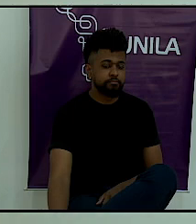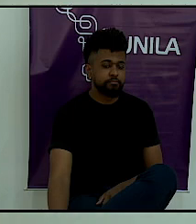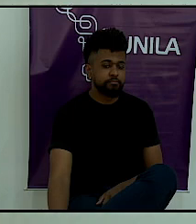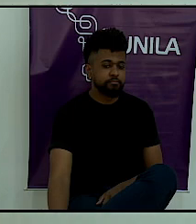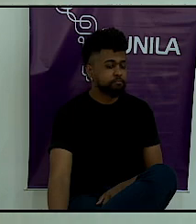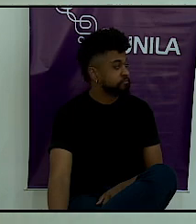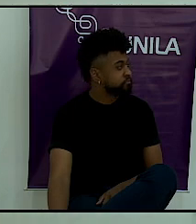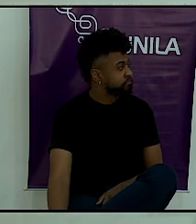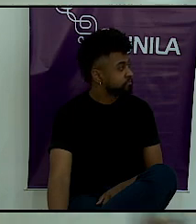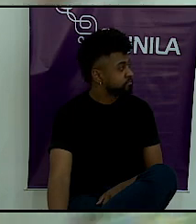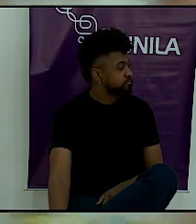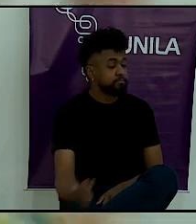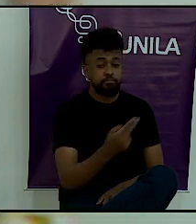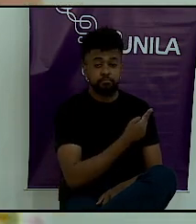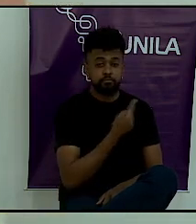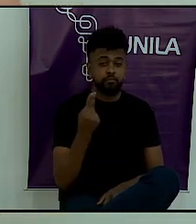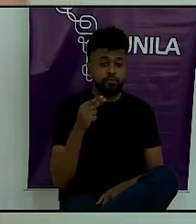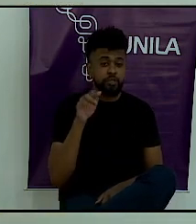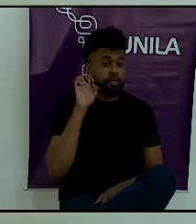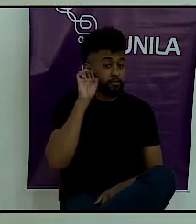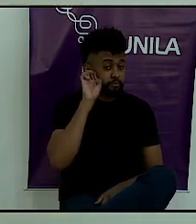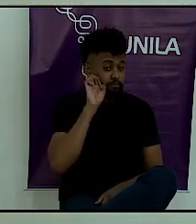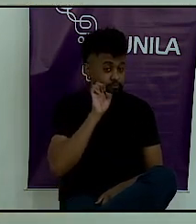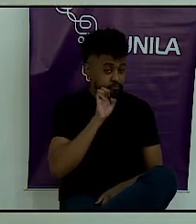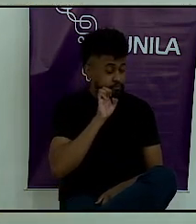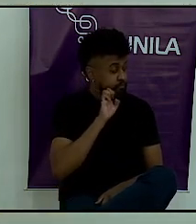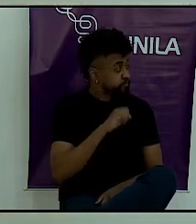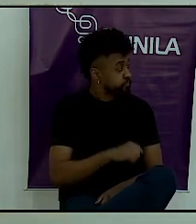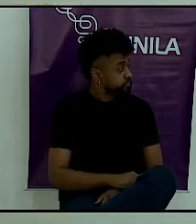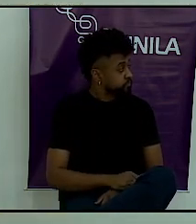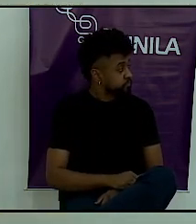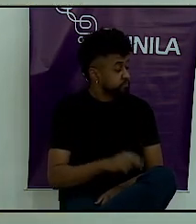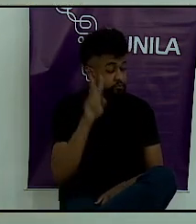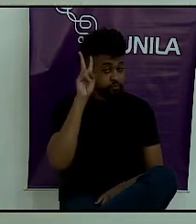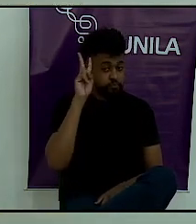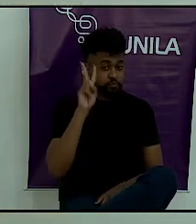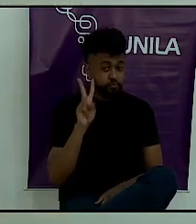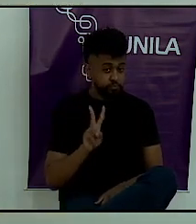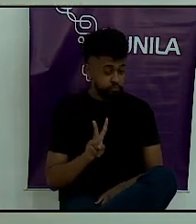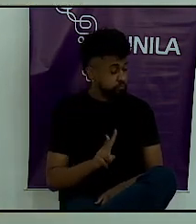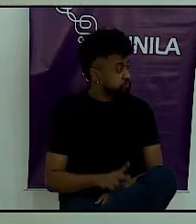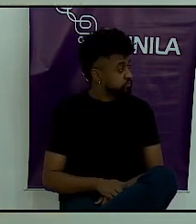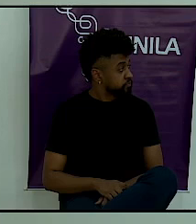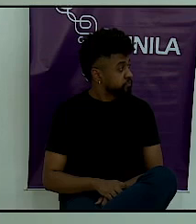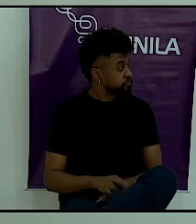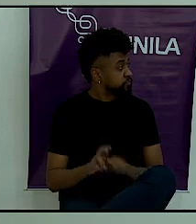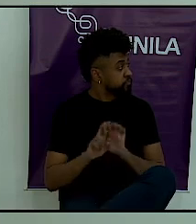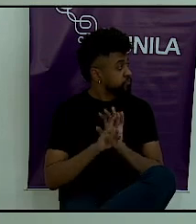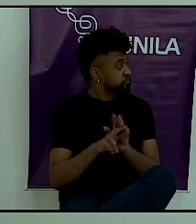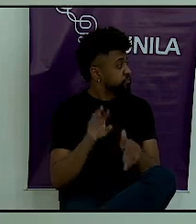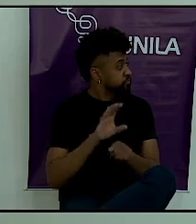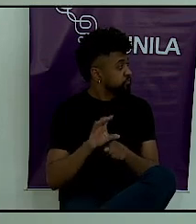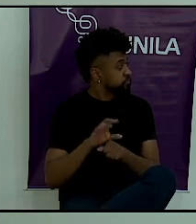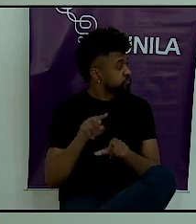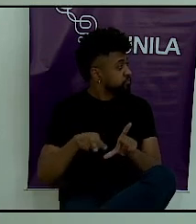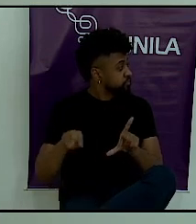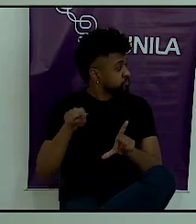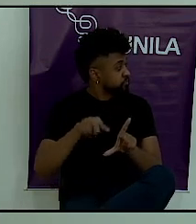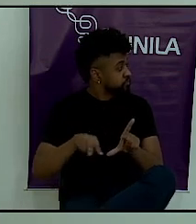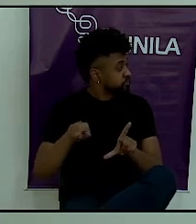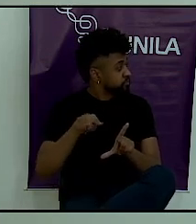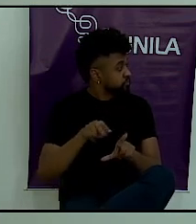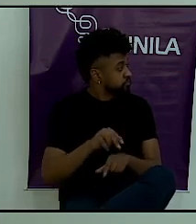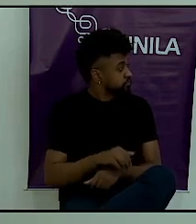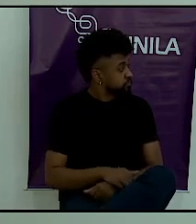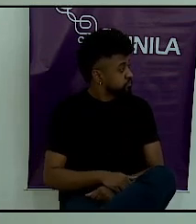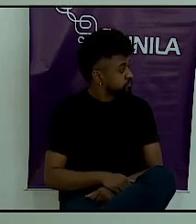Bom, meu nome é Eduardo. Virgínia. A gente está representando, né, a coordenação do curso. O professor